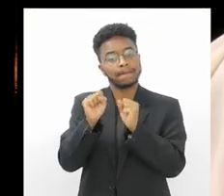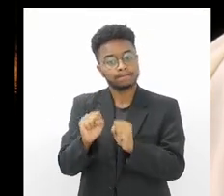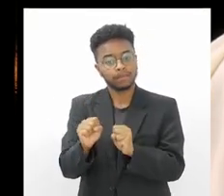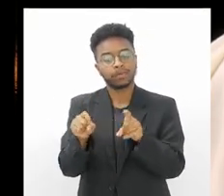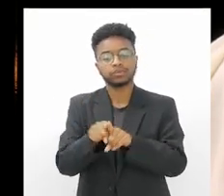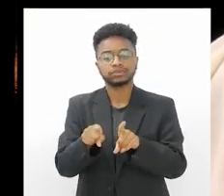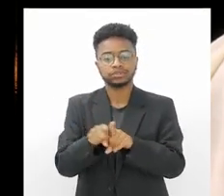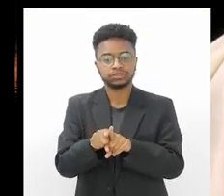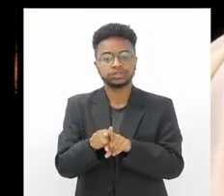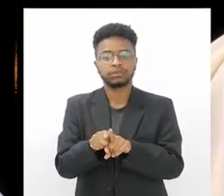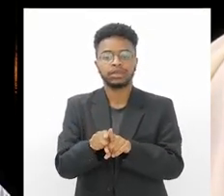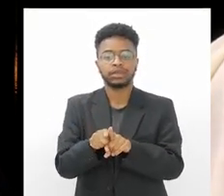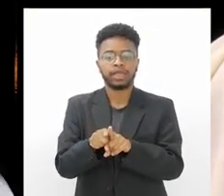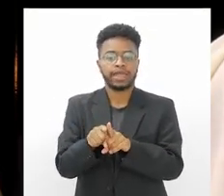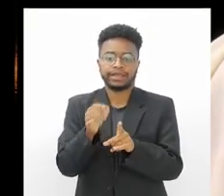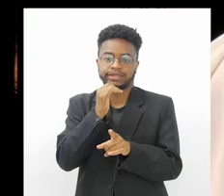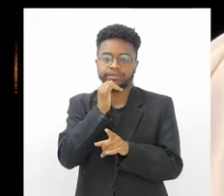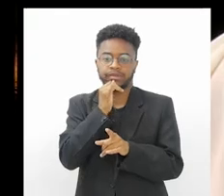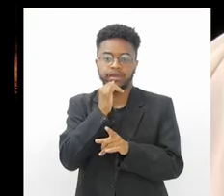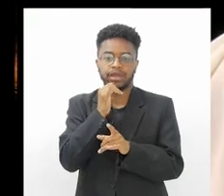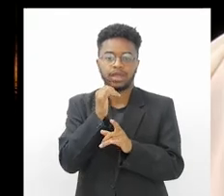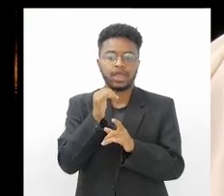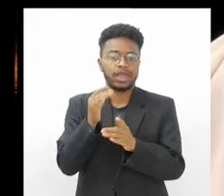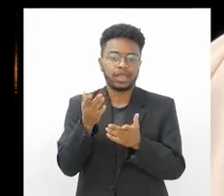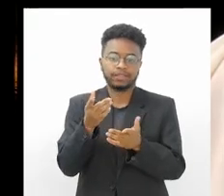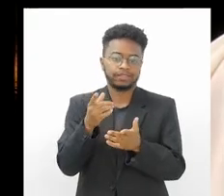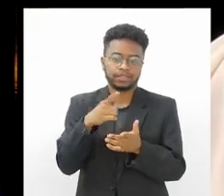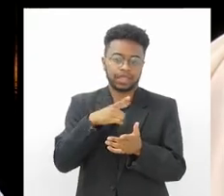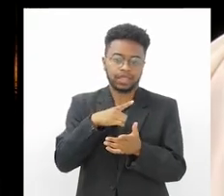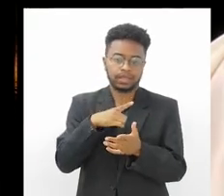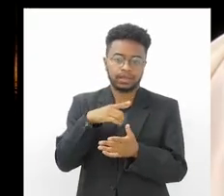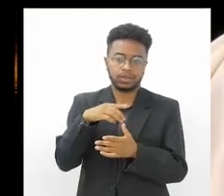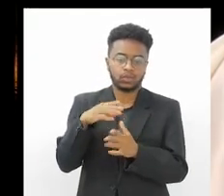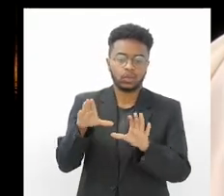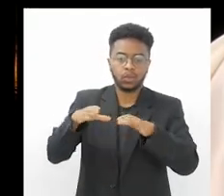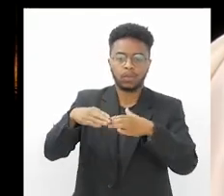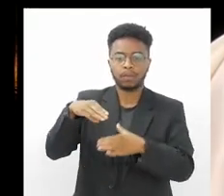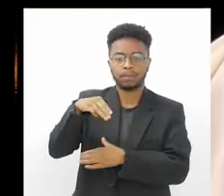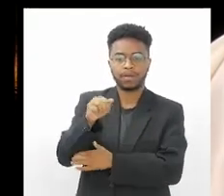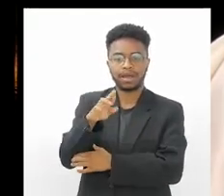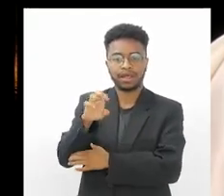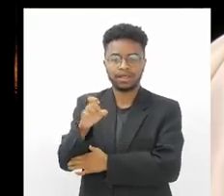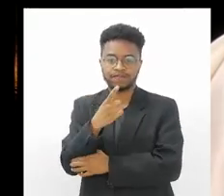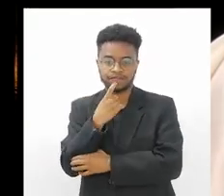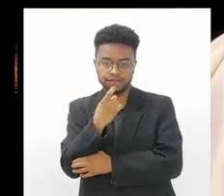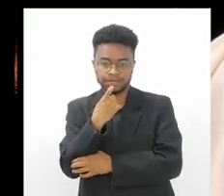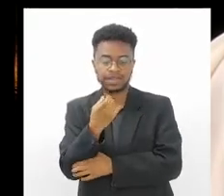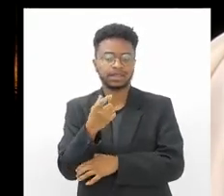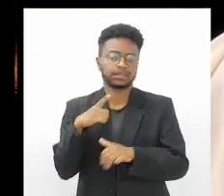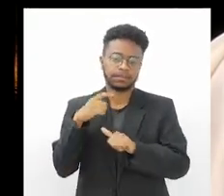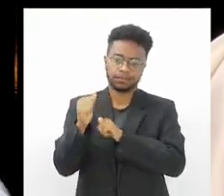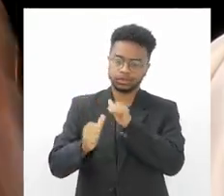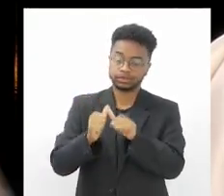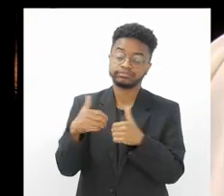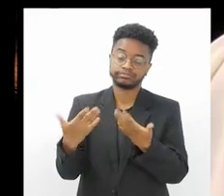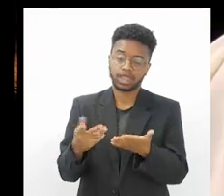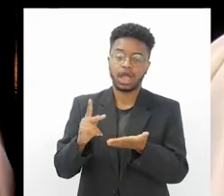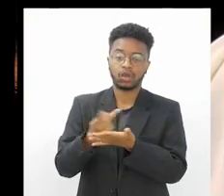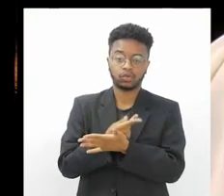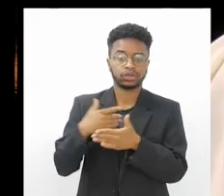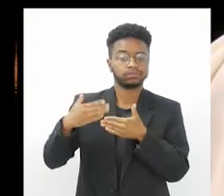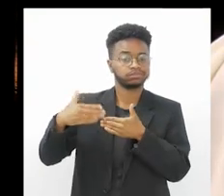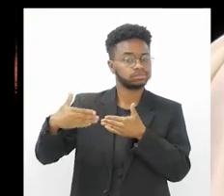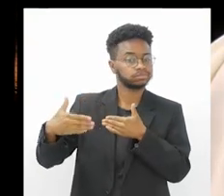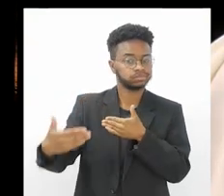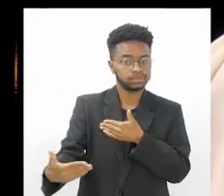pode aumentar as florações, né? Então, marés vermelhas, né, que é o que a gente tem aqui no Rio. Sim. Então, tudo isso vai